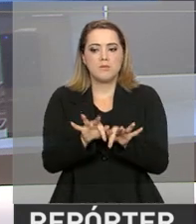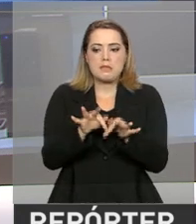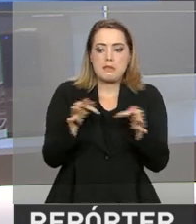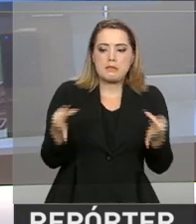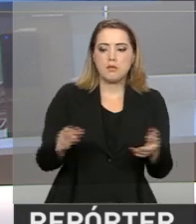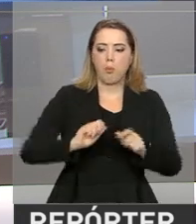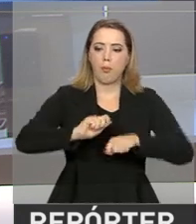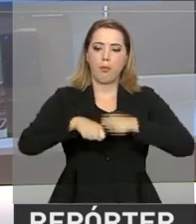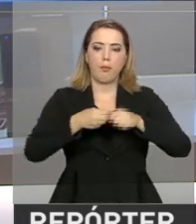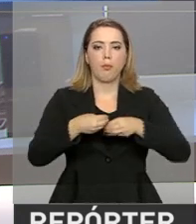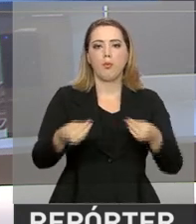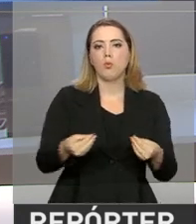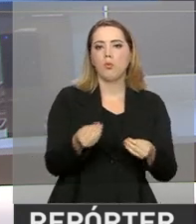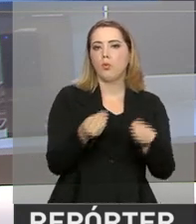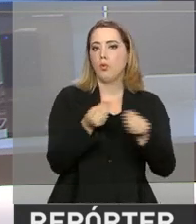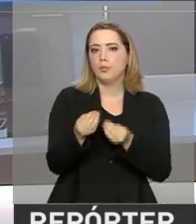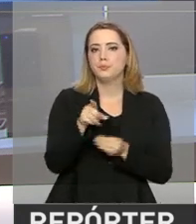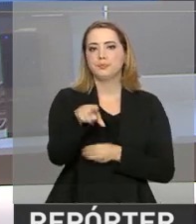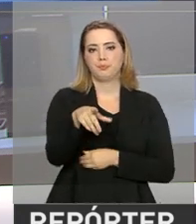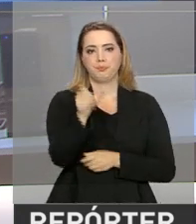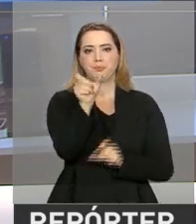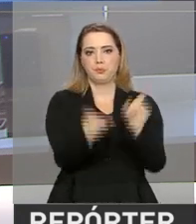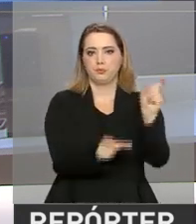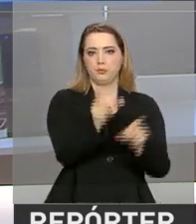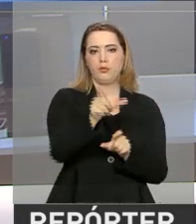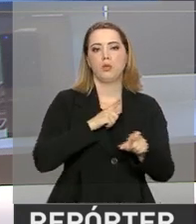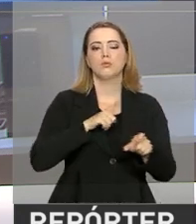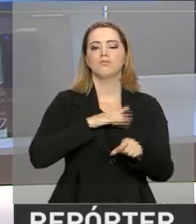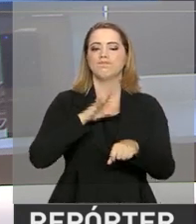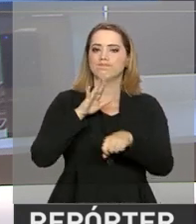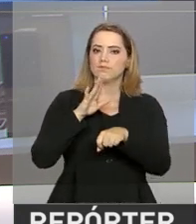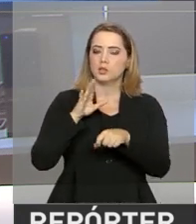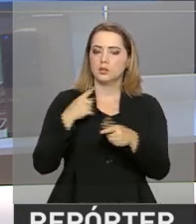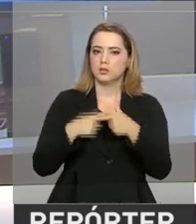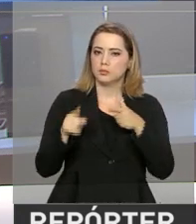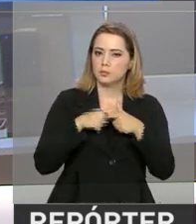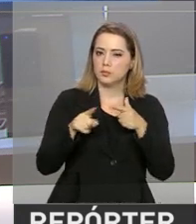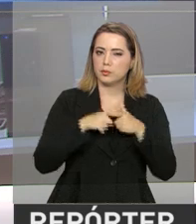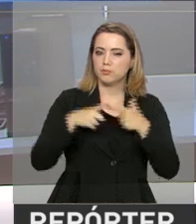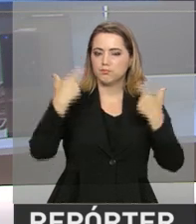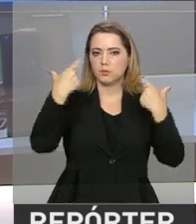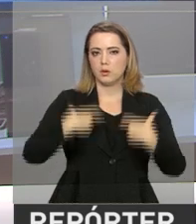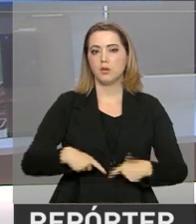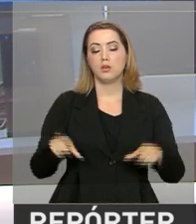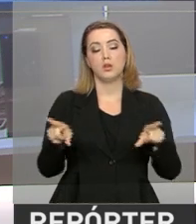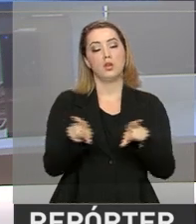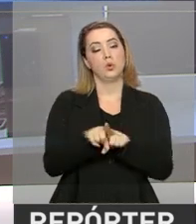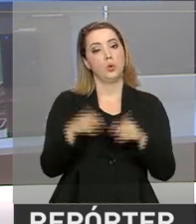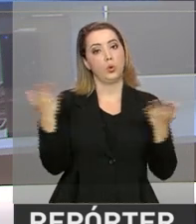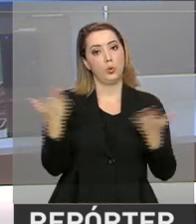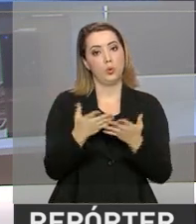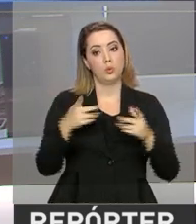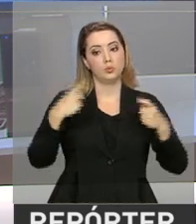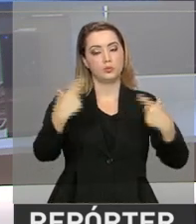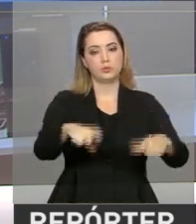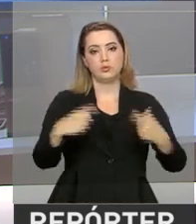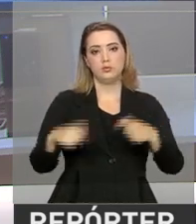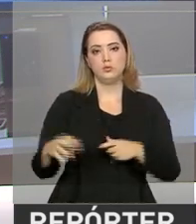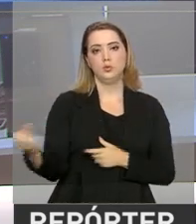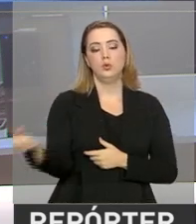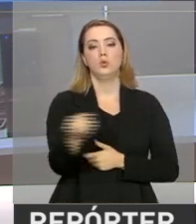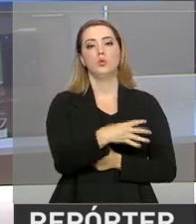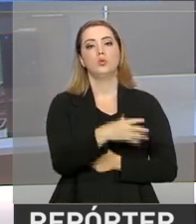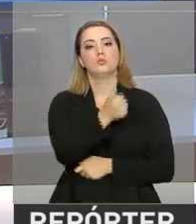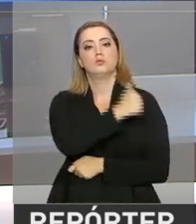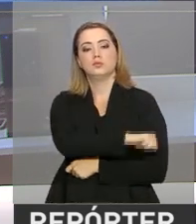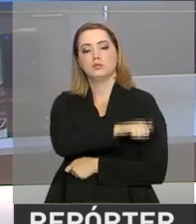amarrar um cadarço pacientes com sequelas físicas contam agora com um novo espaço no Instituto Nacional de Traumatologia e Ortopedia no Rio de